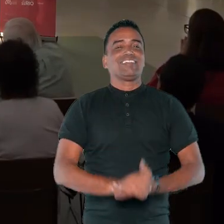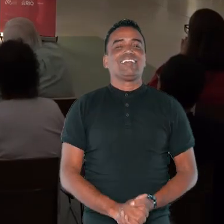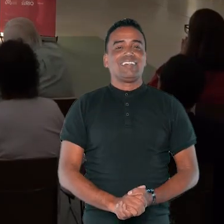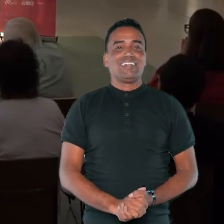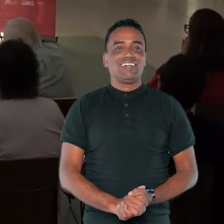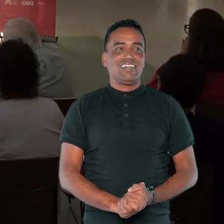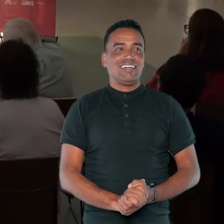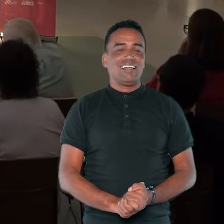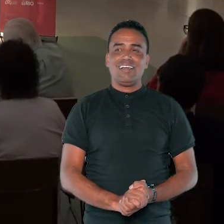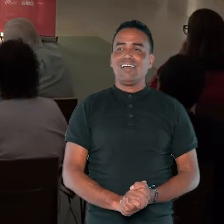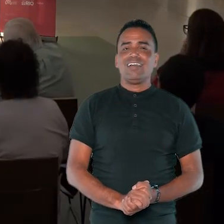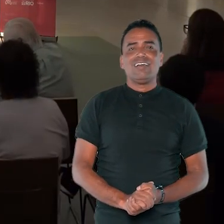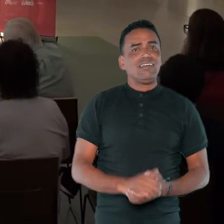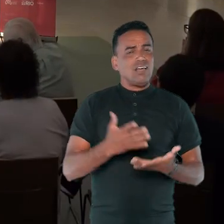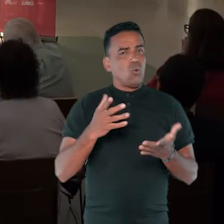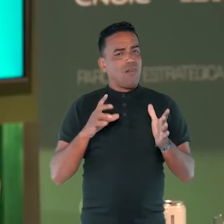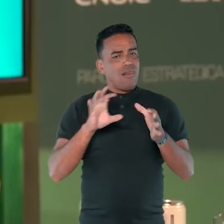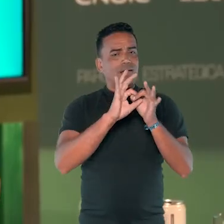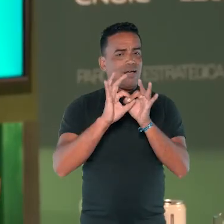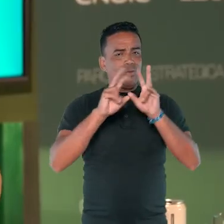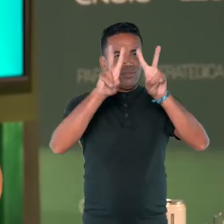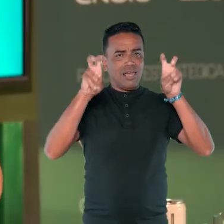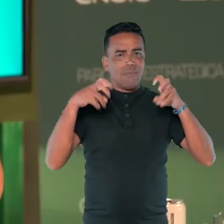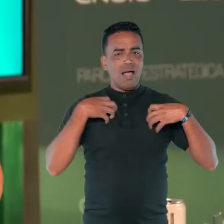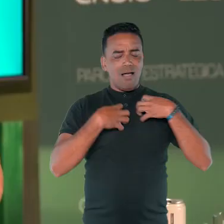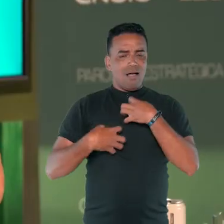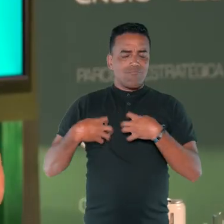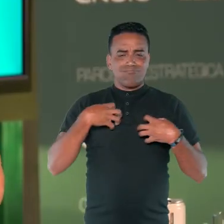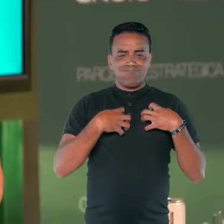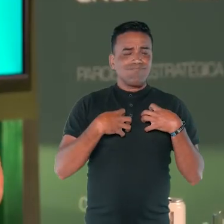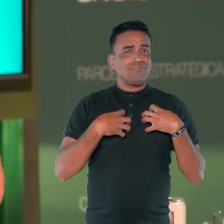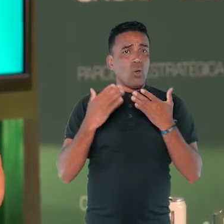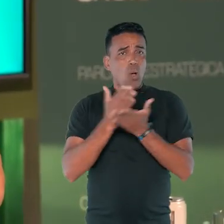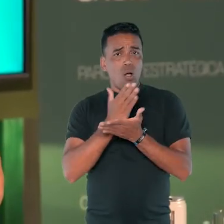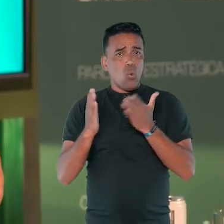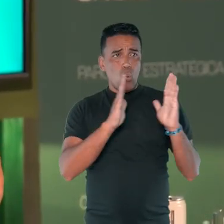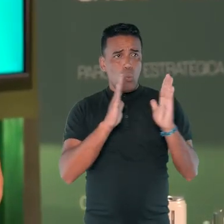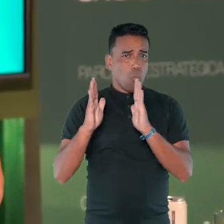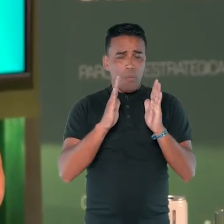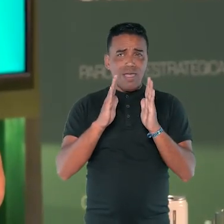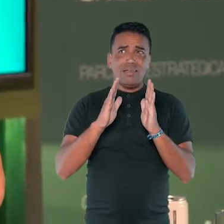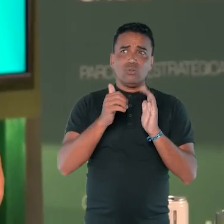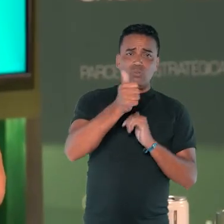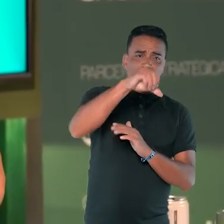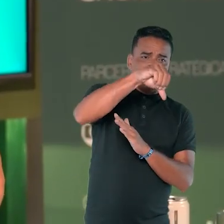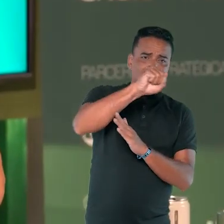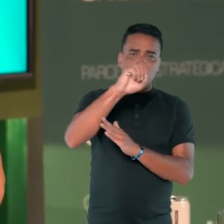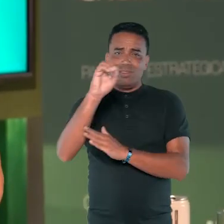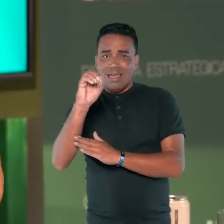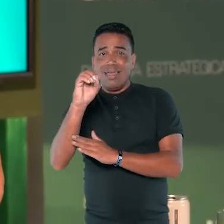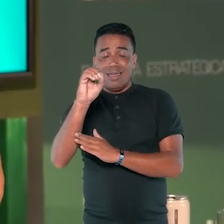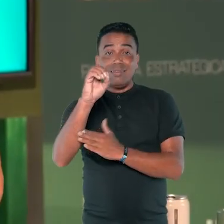Oscar, eu pegando carona na angústia do colega, em algum momento ali, entre 80, poema que